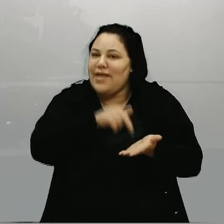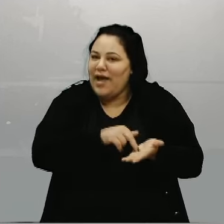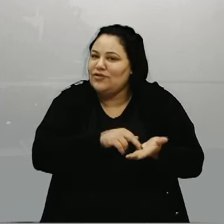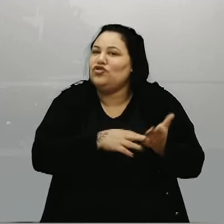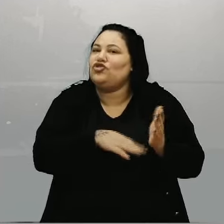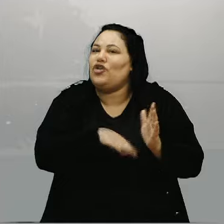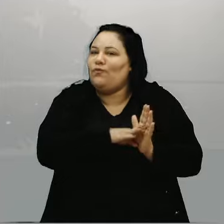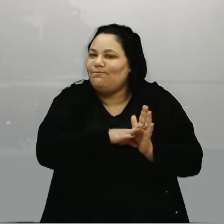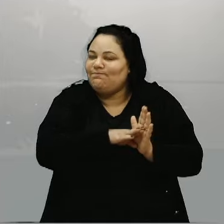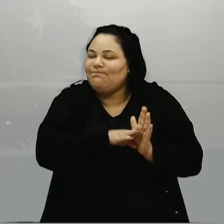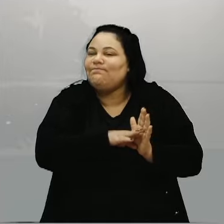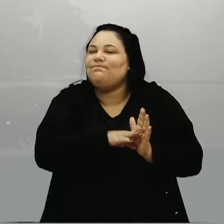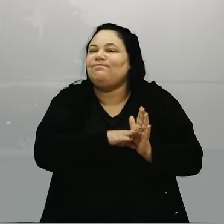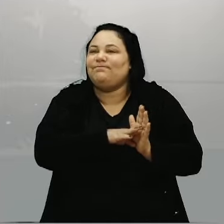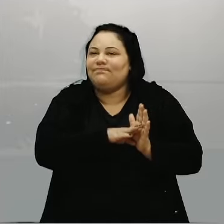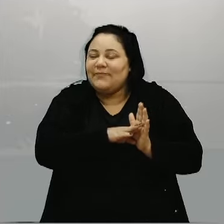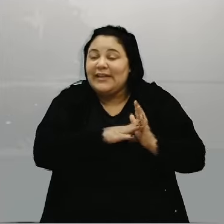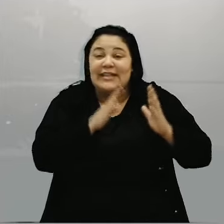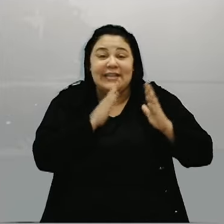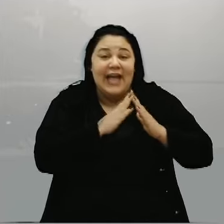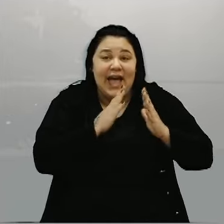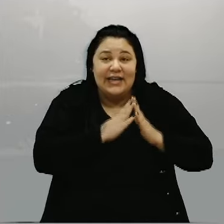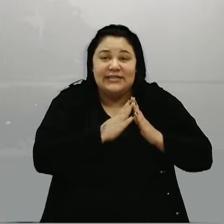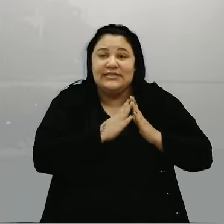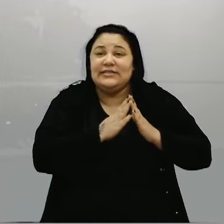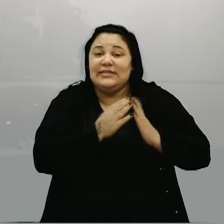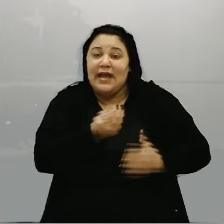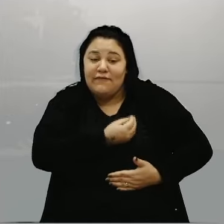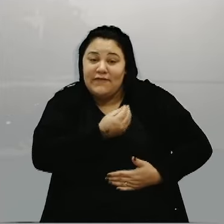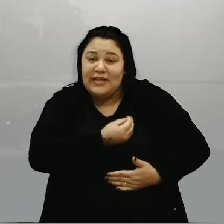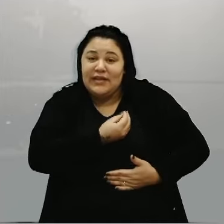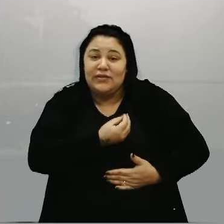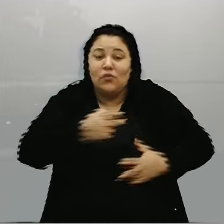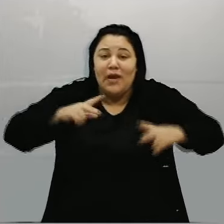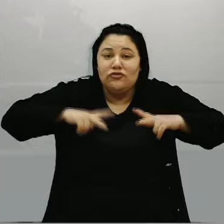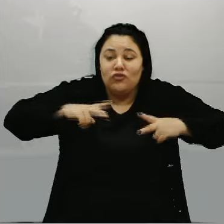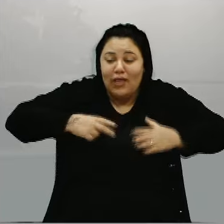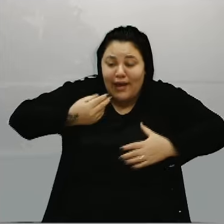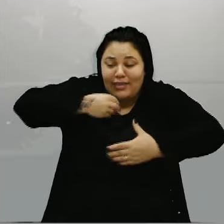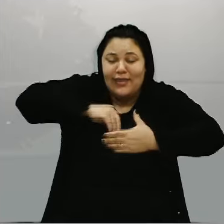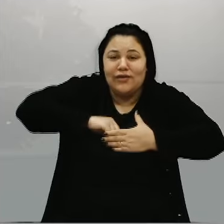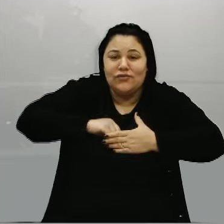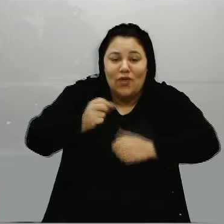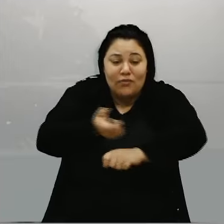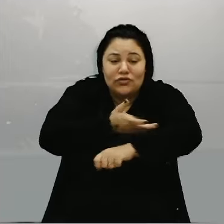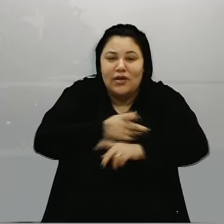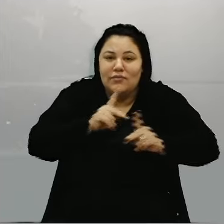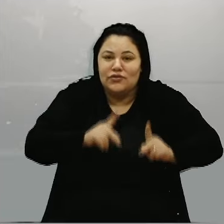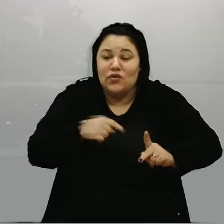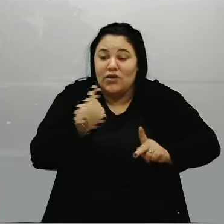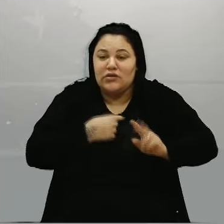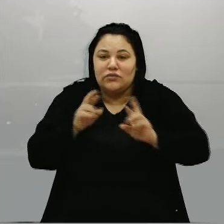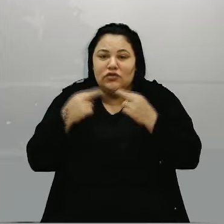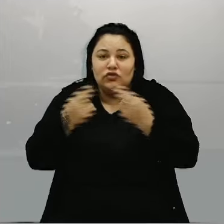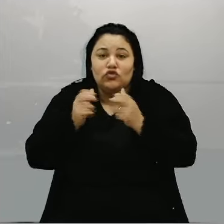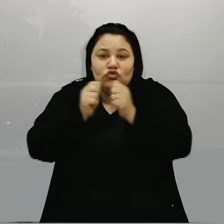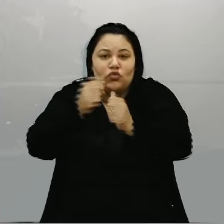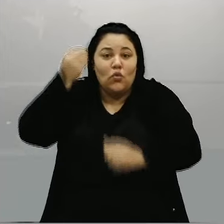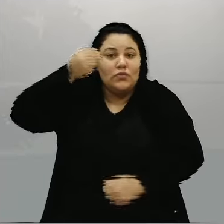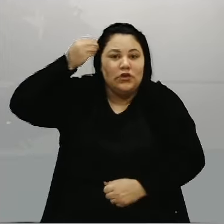corações é onde as pessoas têm entrado em um colapso emocional e nós temos nos unido juntamente com os profissionais psicólogos